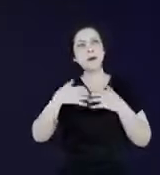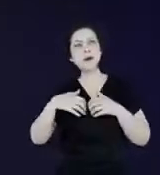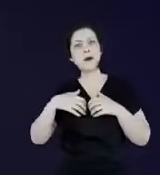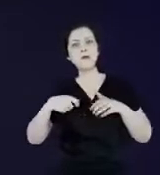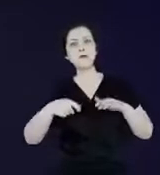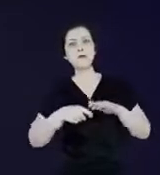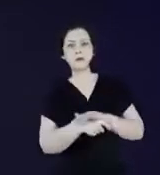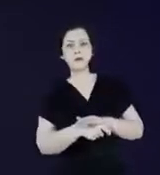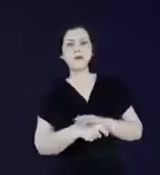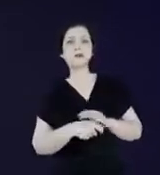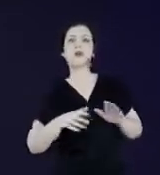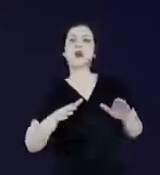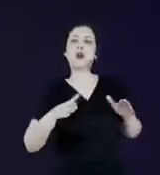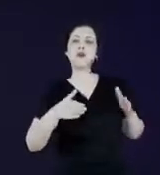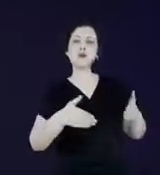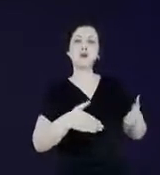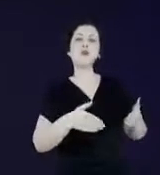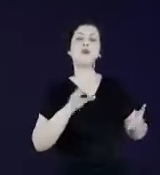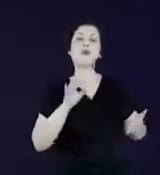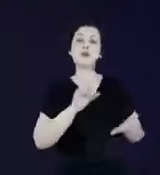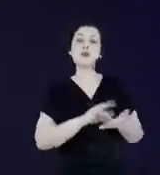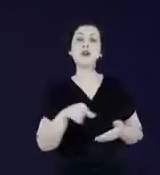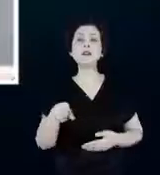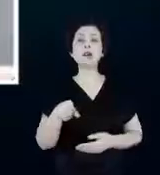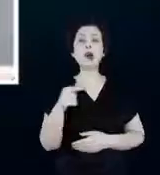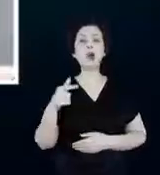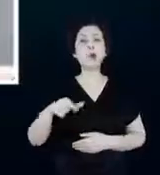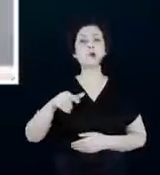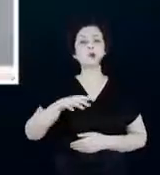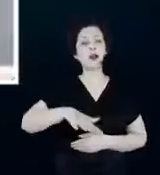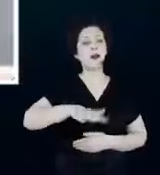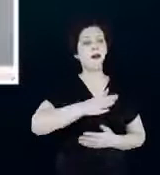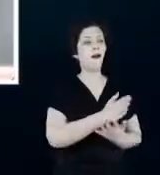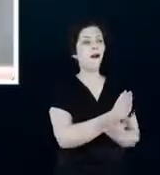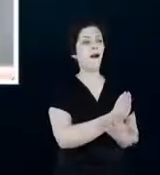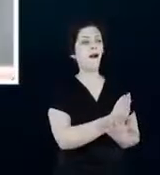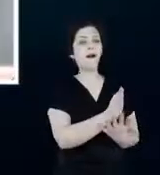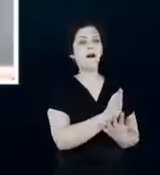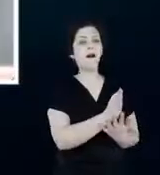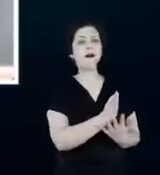investimento direcionado, de fato, para esses outros segmentos,